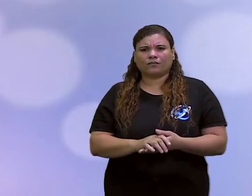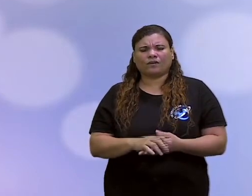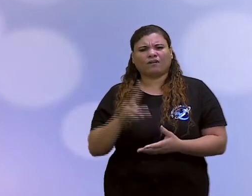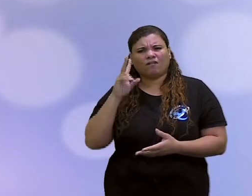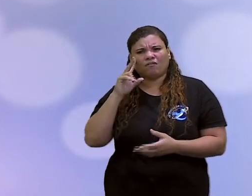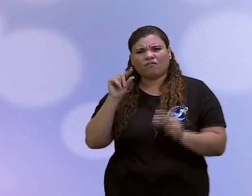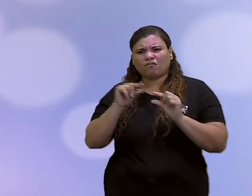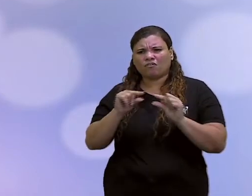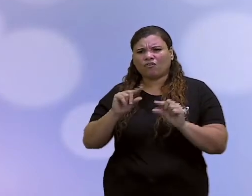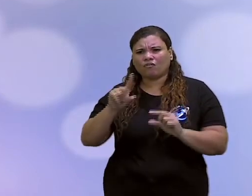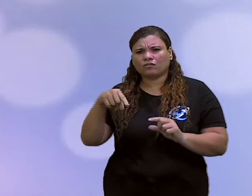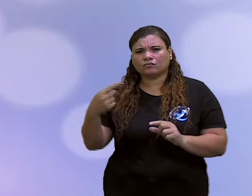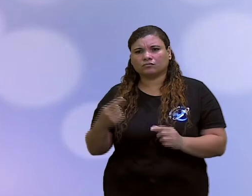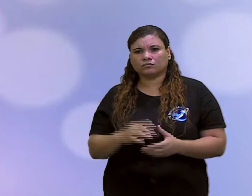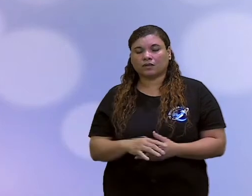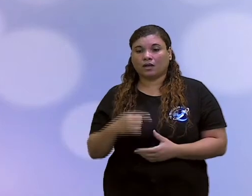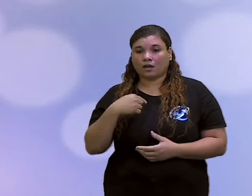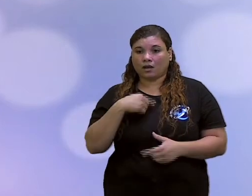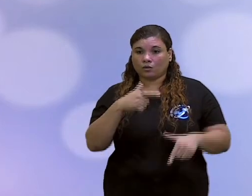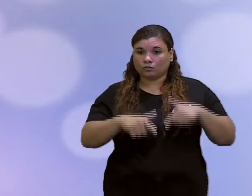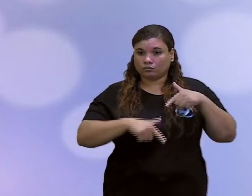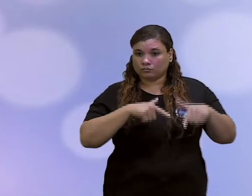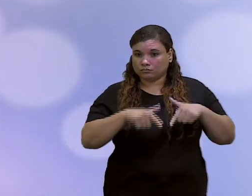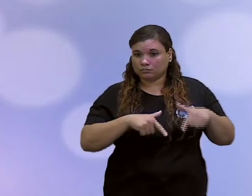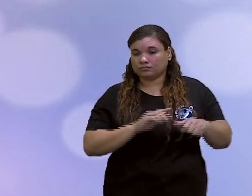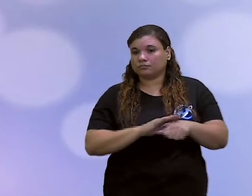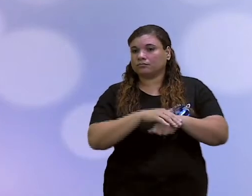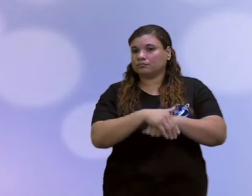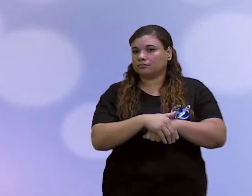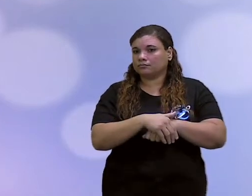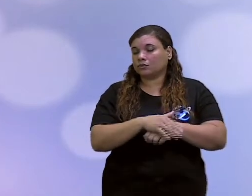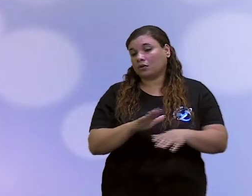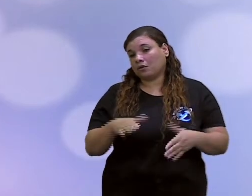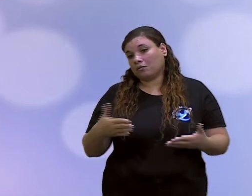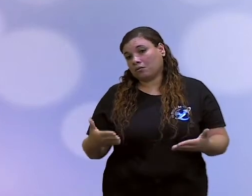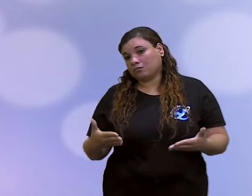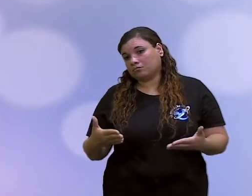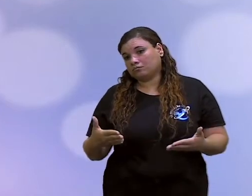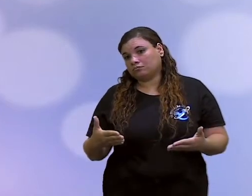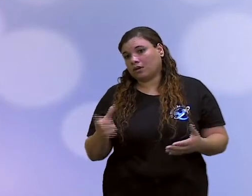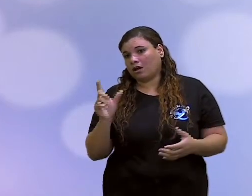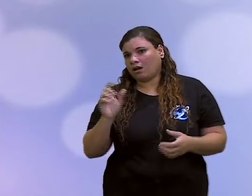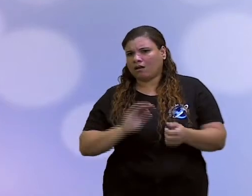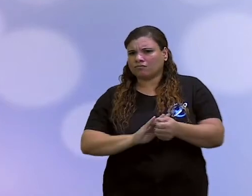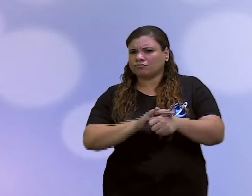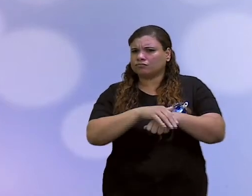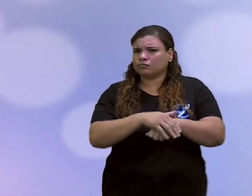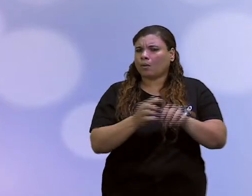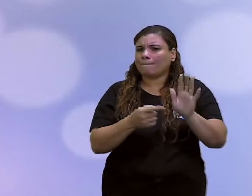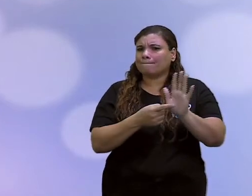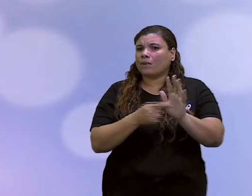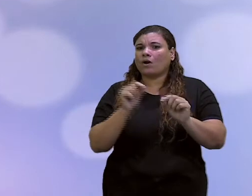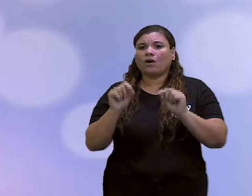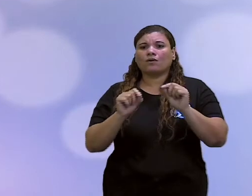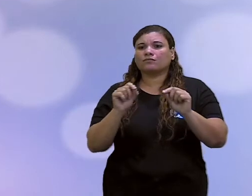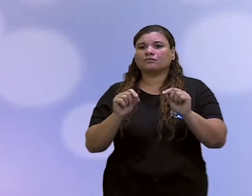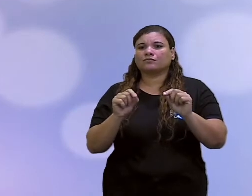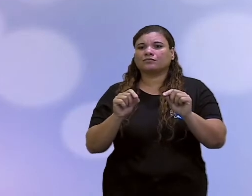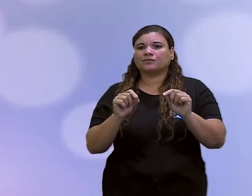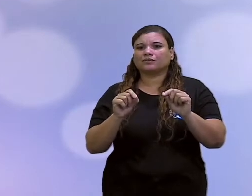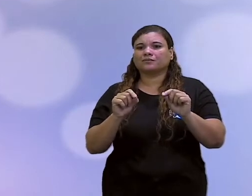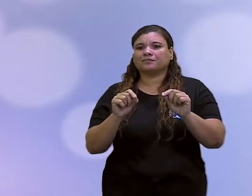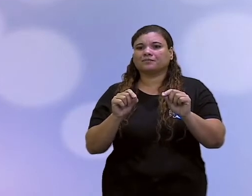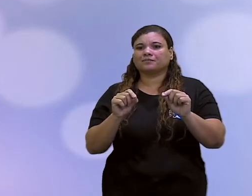noite. De noite é uma locução adverbial, isso. E aí, essa locução adverbial também é